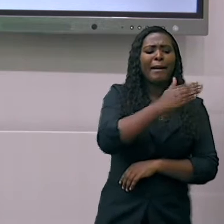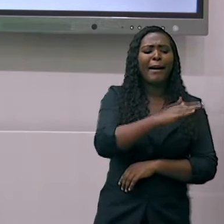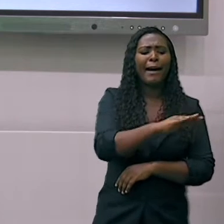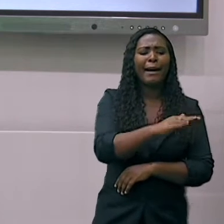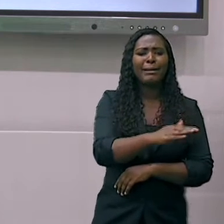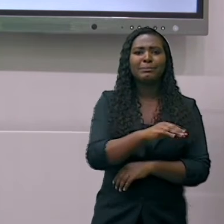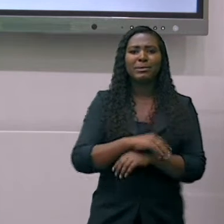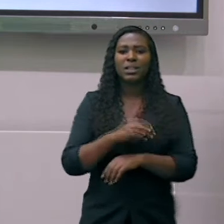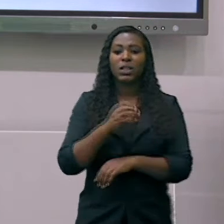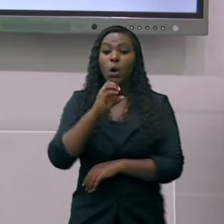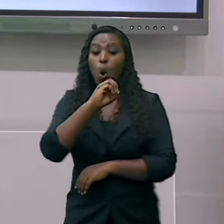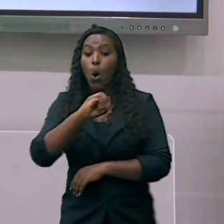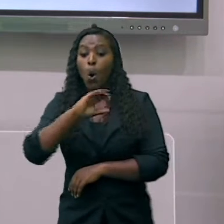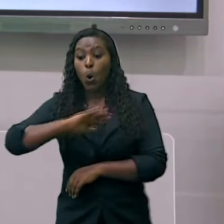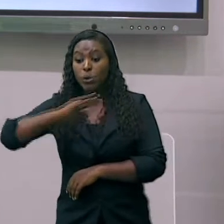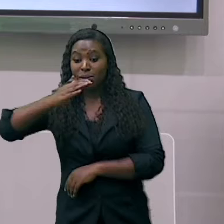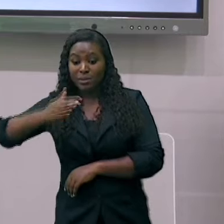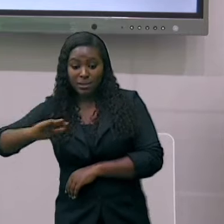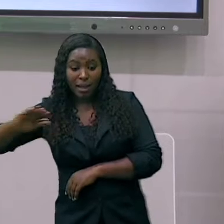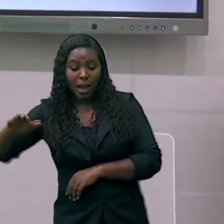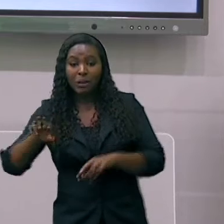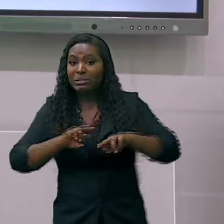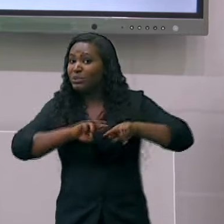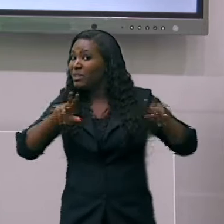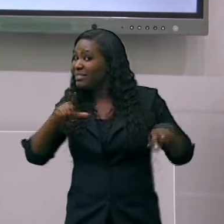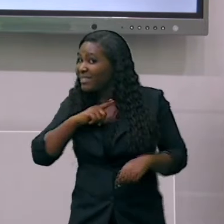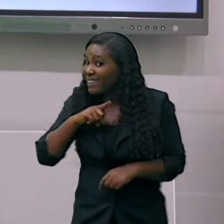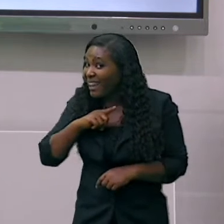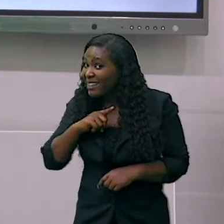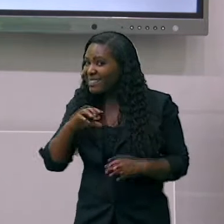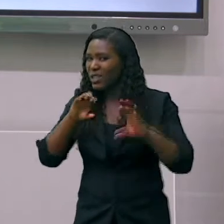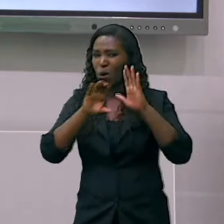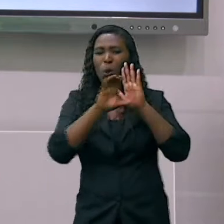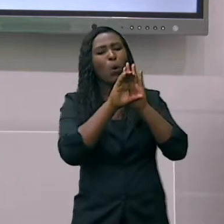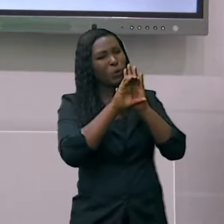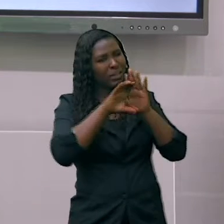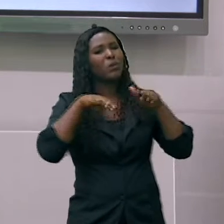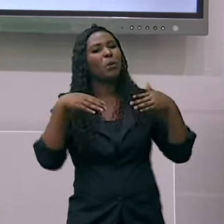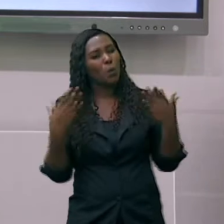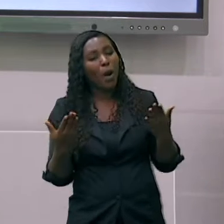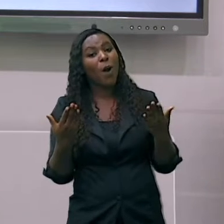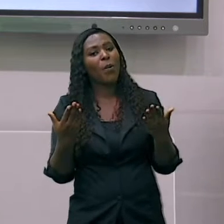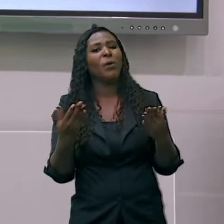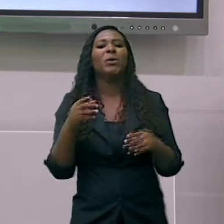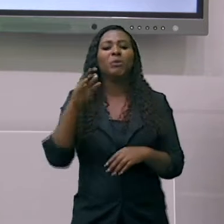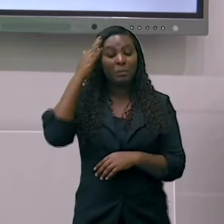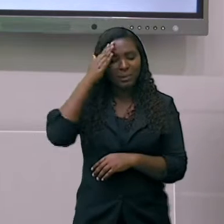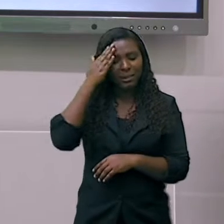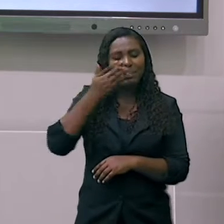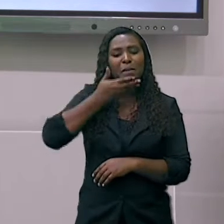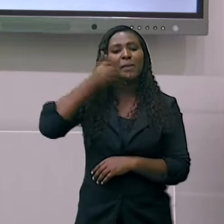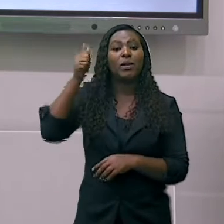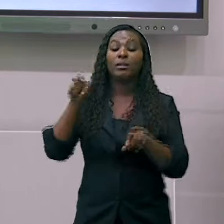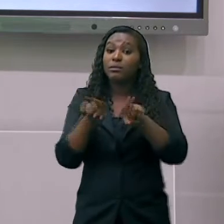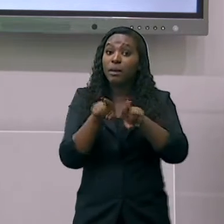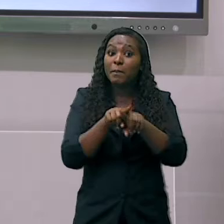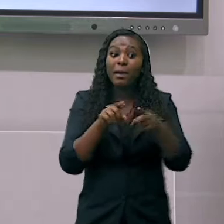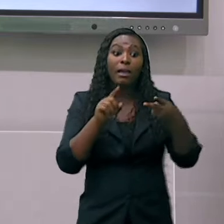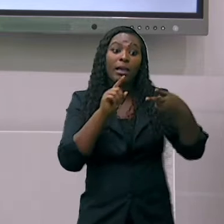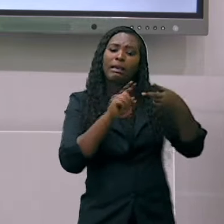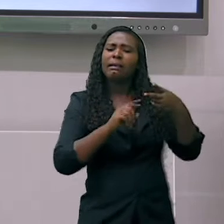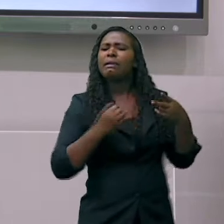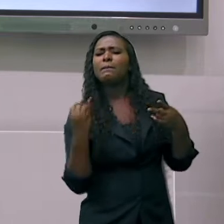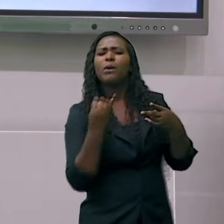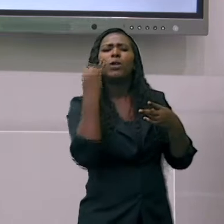Vamos também identificar a localização, a importância e as classificações